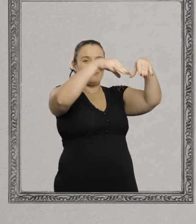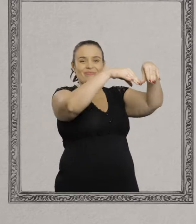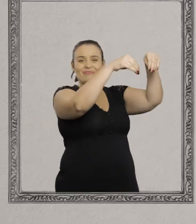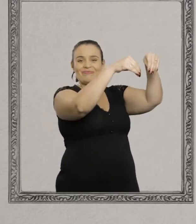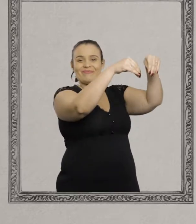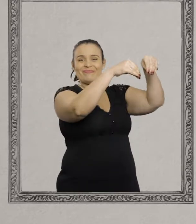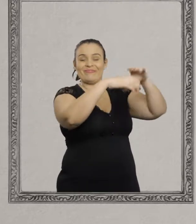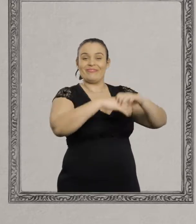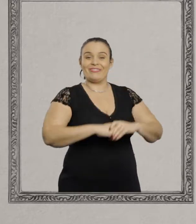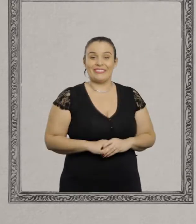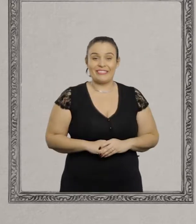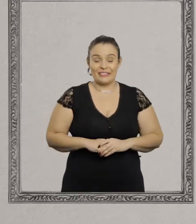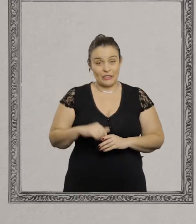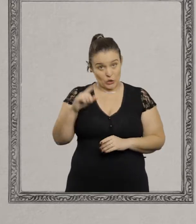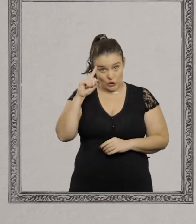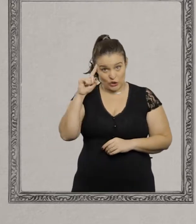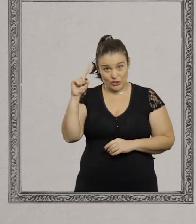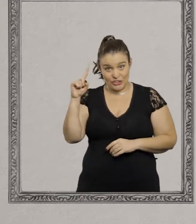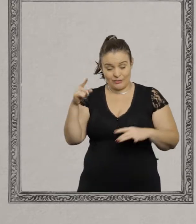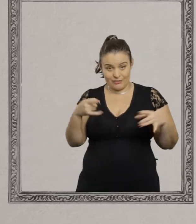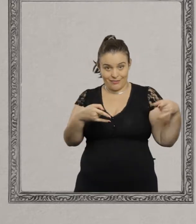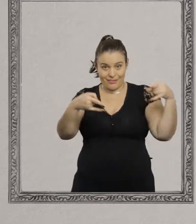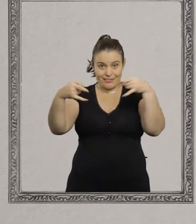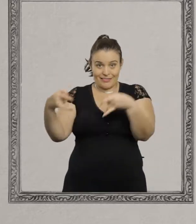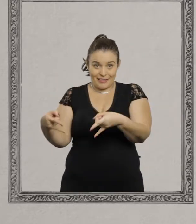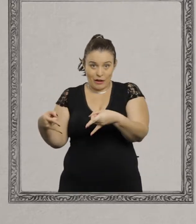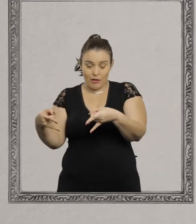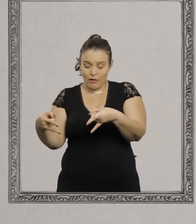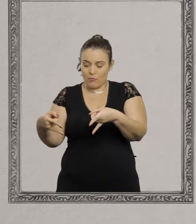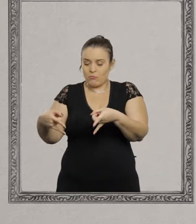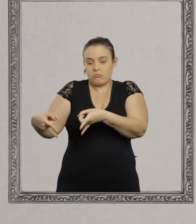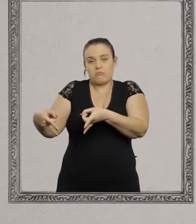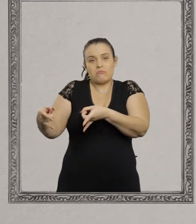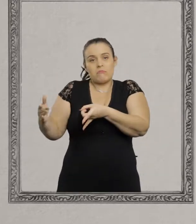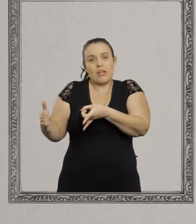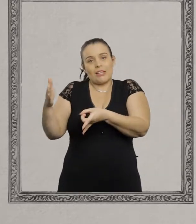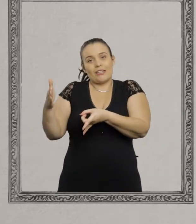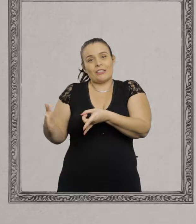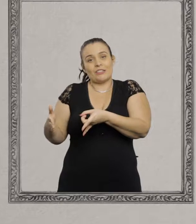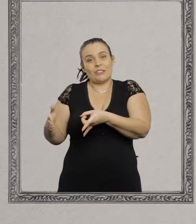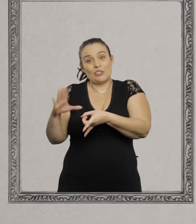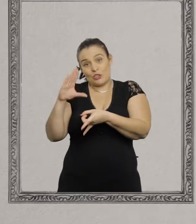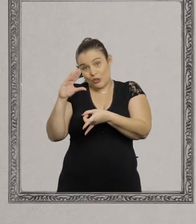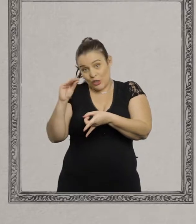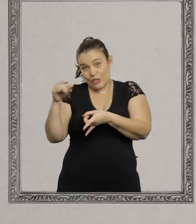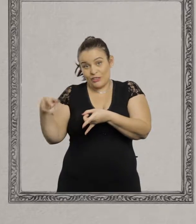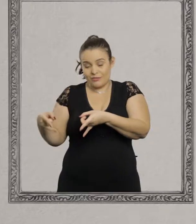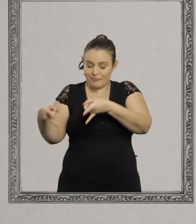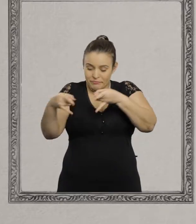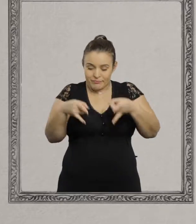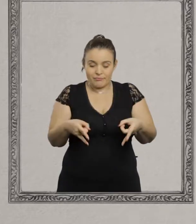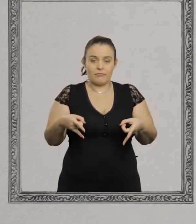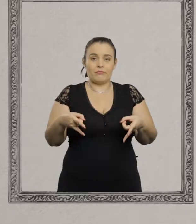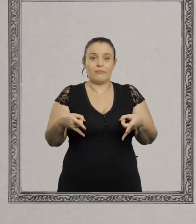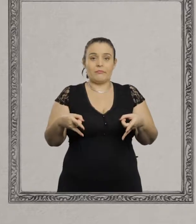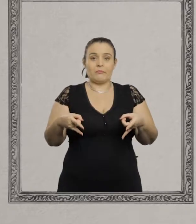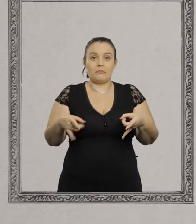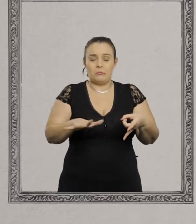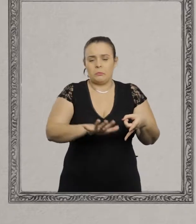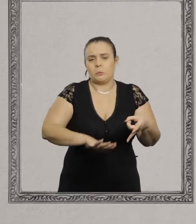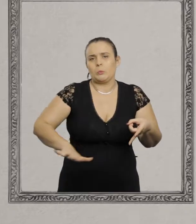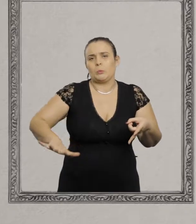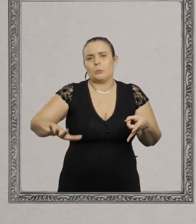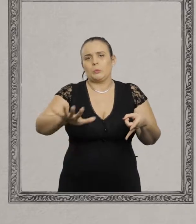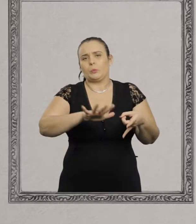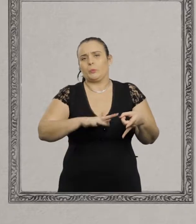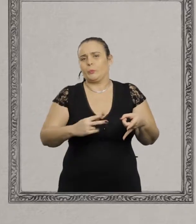lareira. Durante o dia, a cama ficava encostada na parede. À noitinha, a cama era colocada no chão e